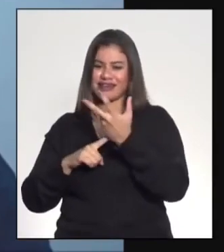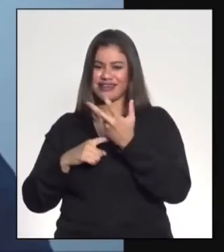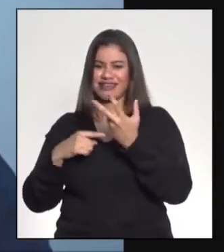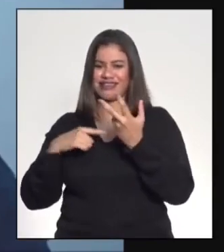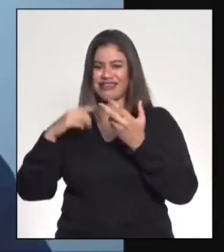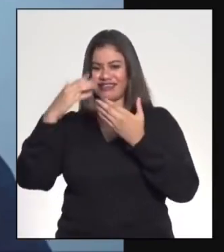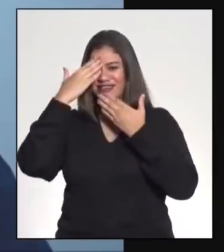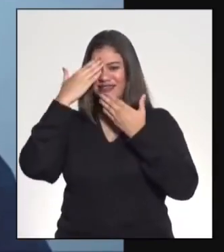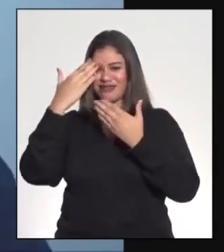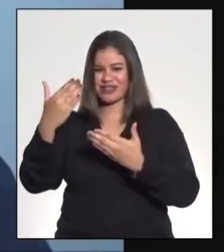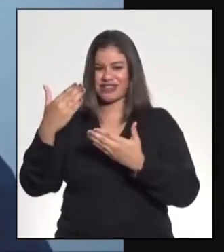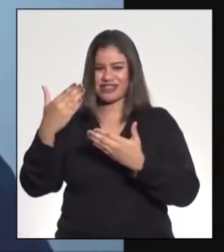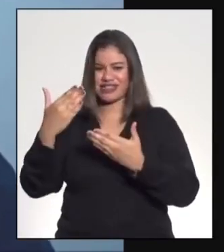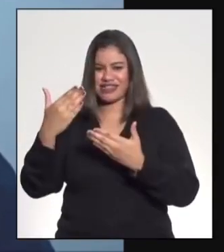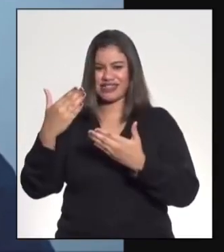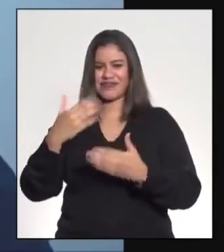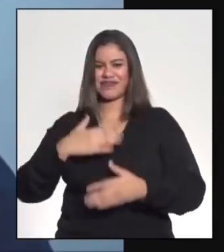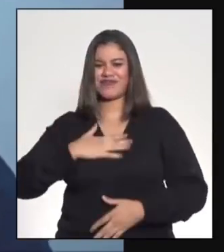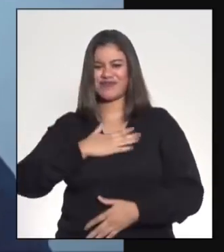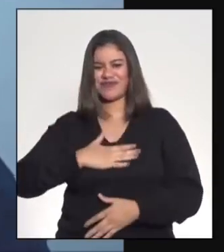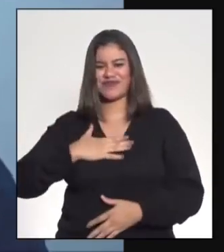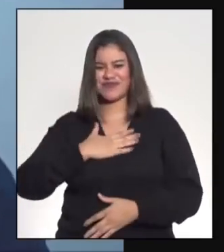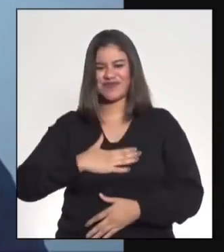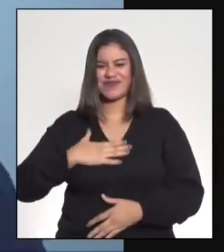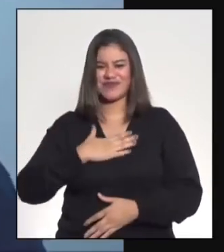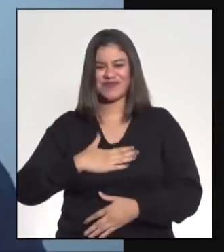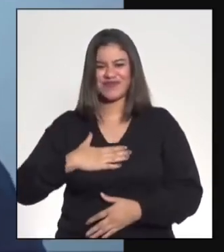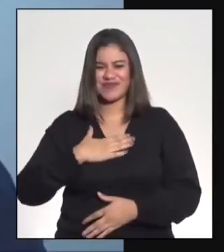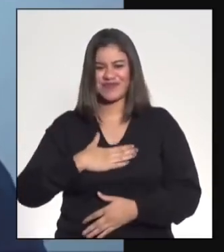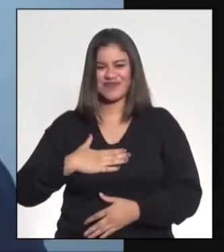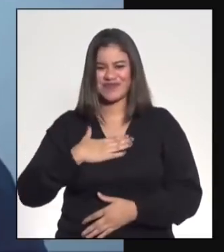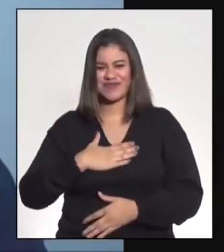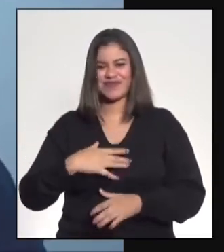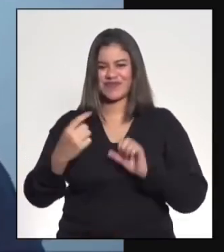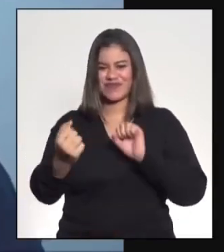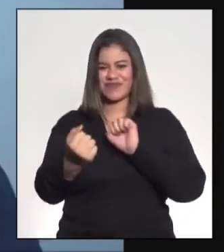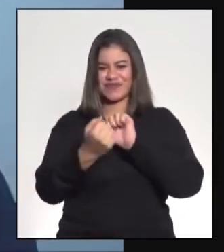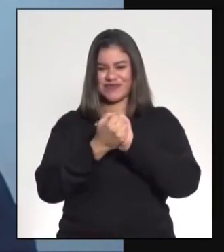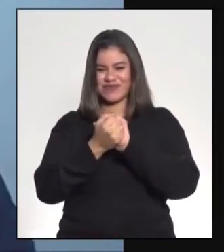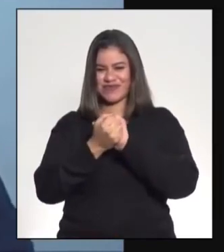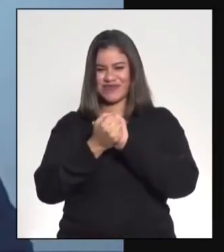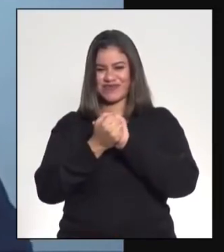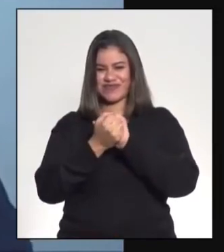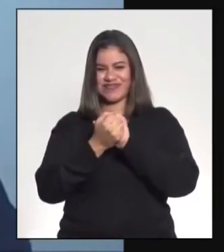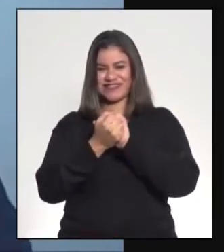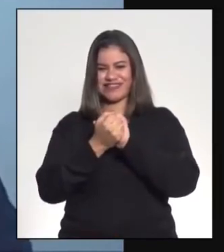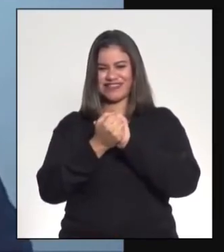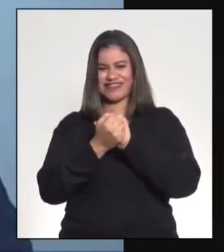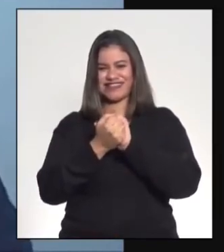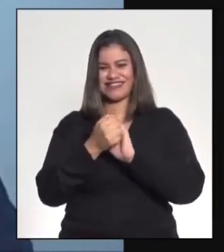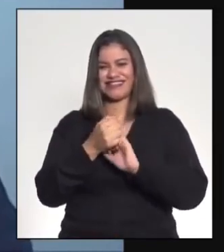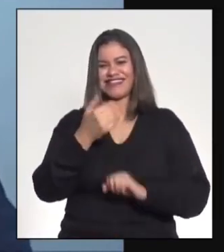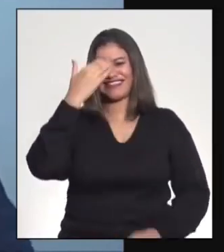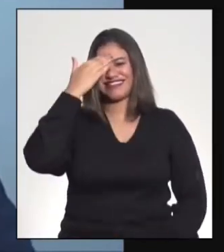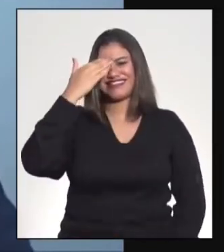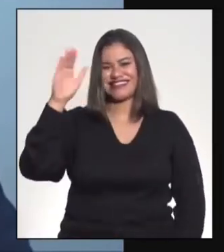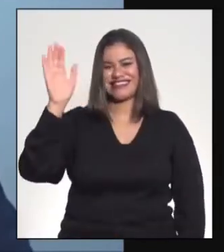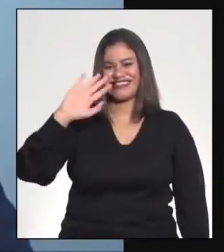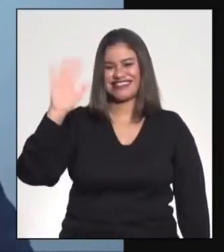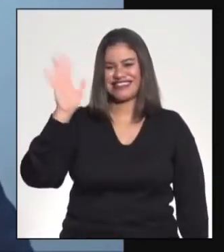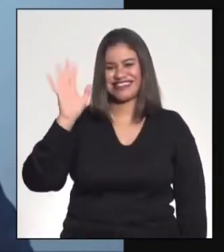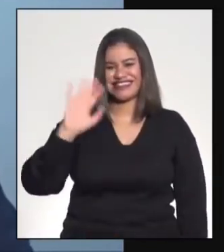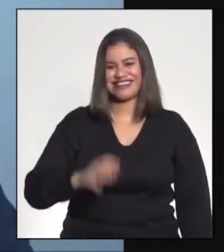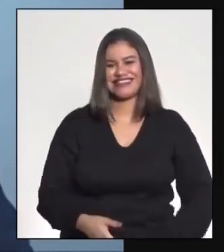mesmo a todos. Foi um prazerzão, viu? Muito obrigado pela presença. Espero que vocês tenham gostado da aula. Obrigado, viu, Fê, pelo